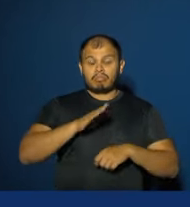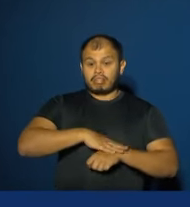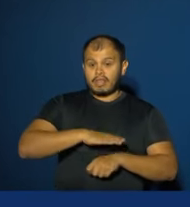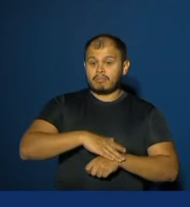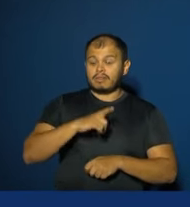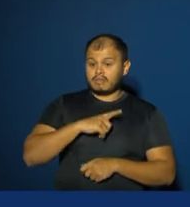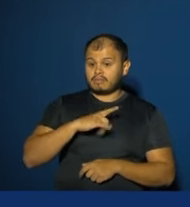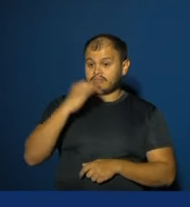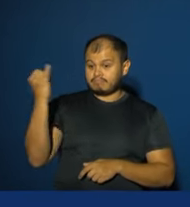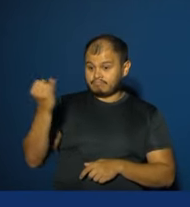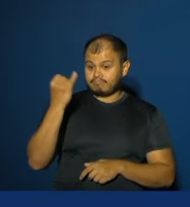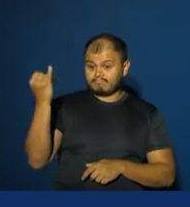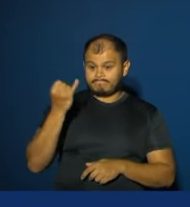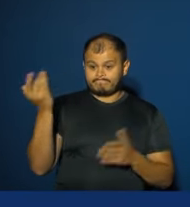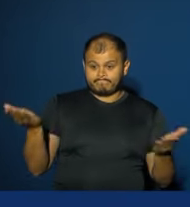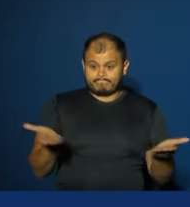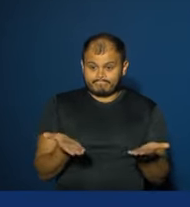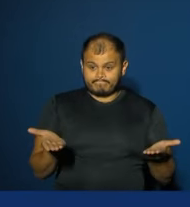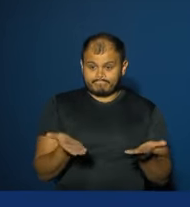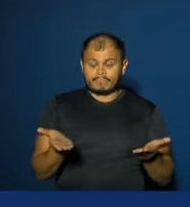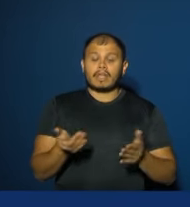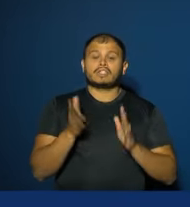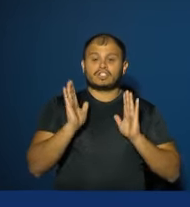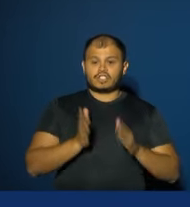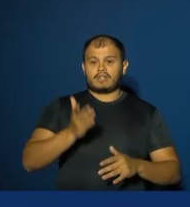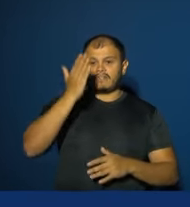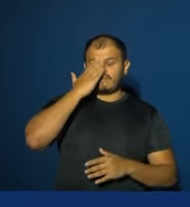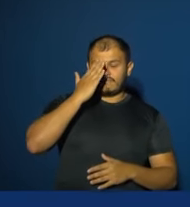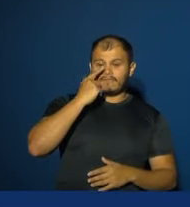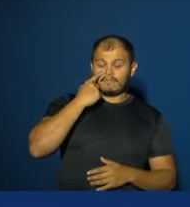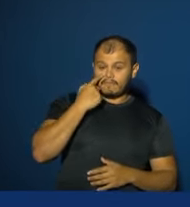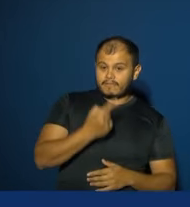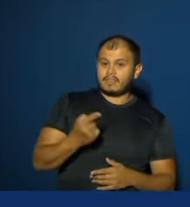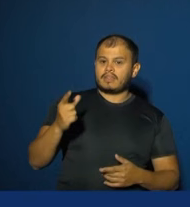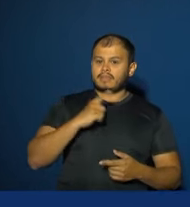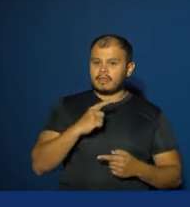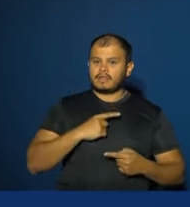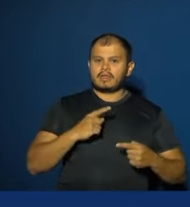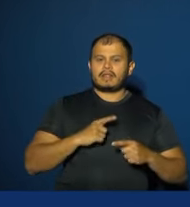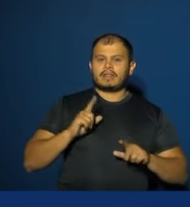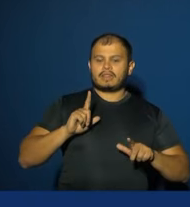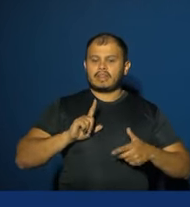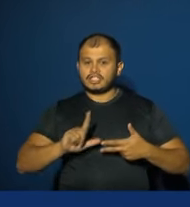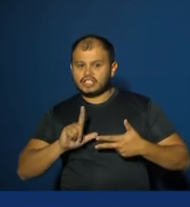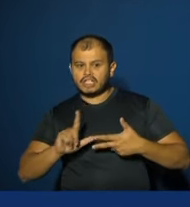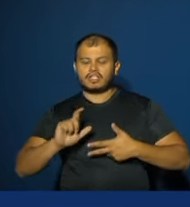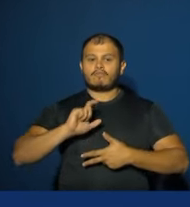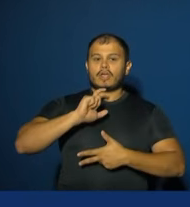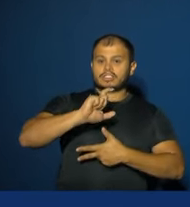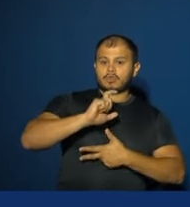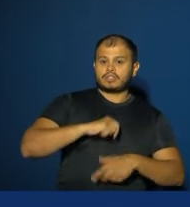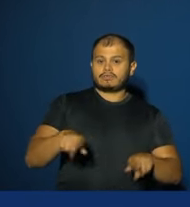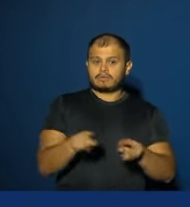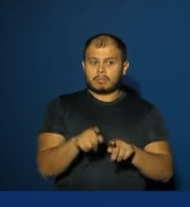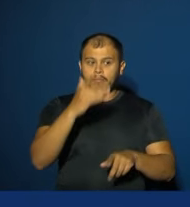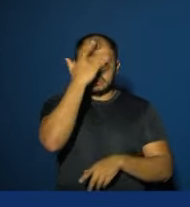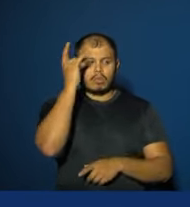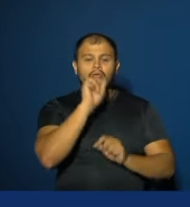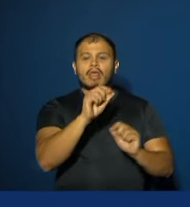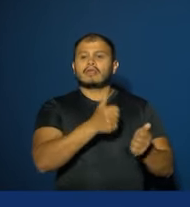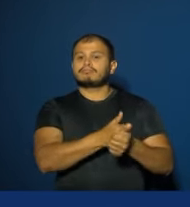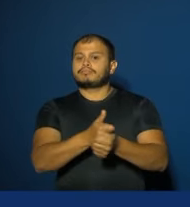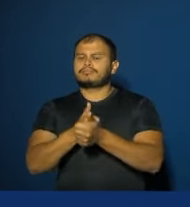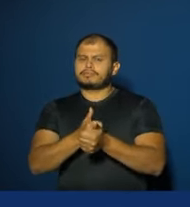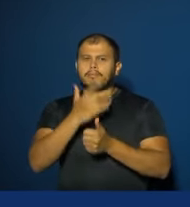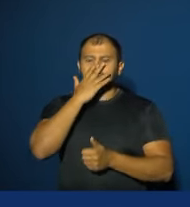muito, né, ministro? Nesse caso, a gente vê agora um embate entre o legislativo e o executivo, né? As pessoas que acompanham, acho que é